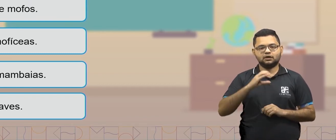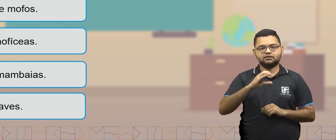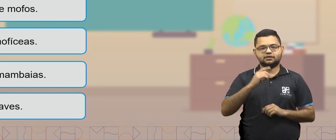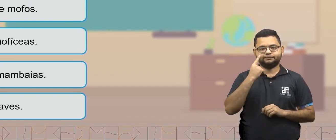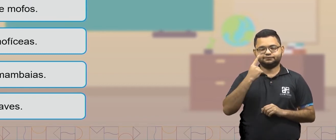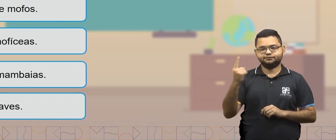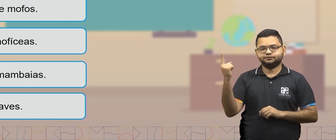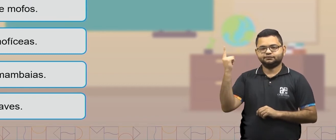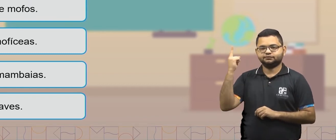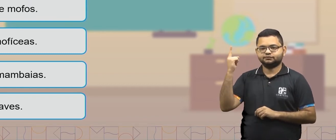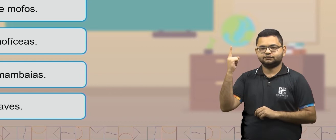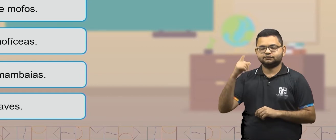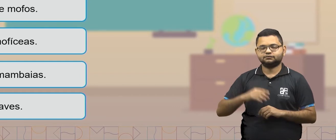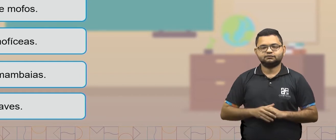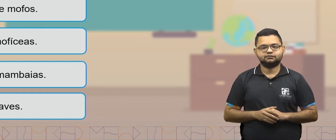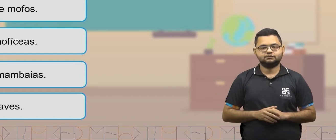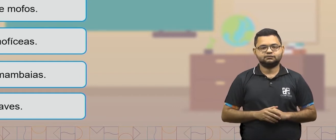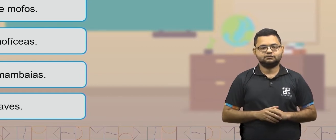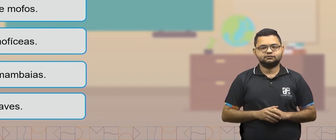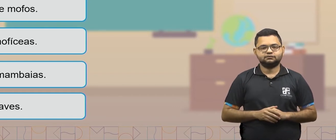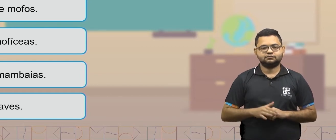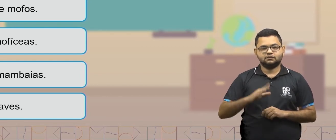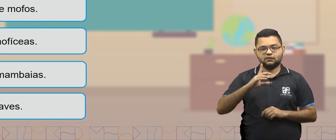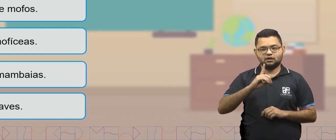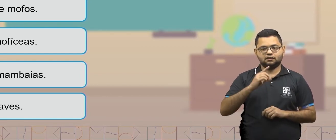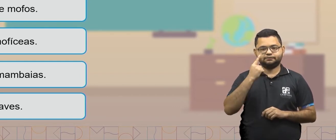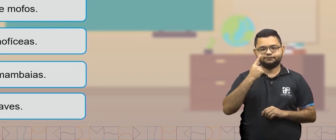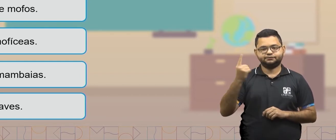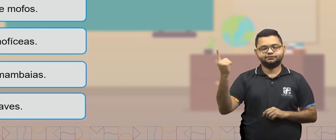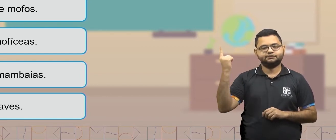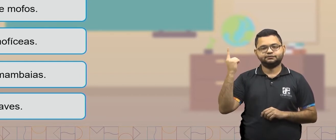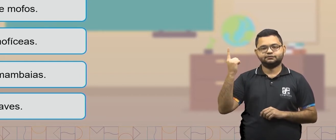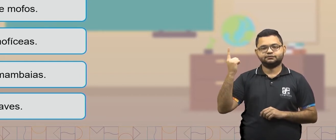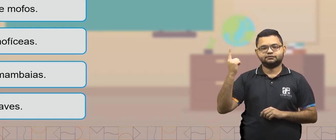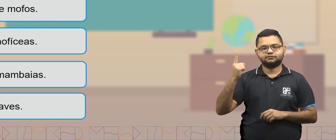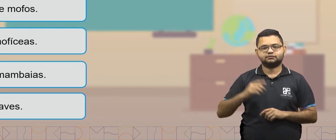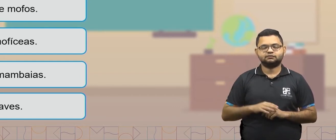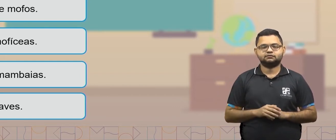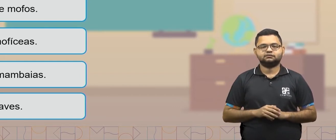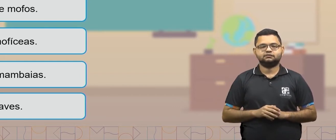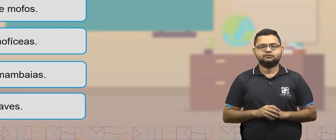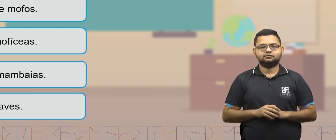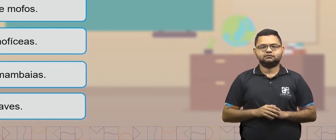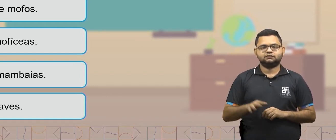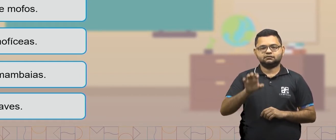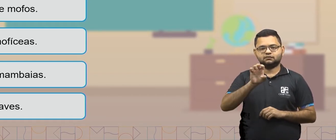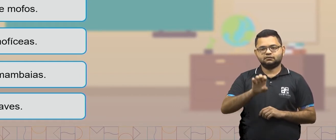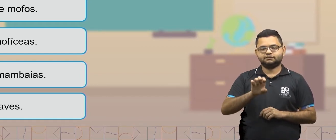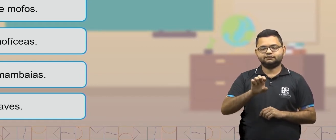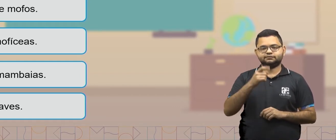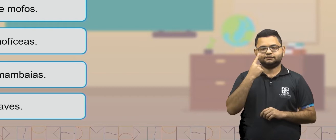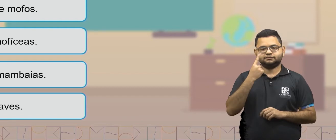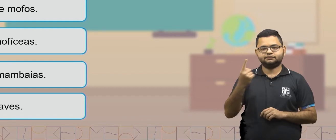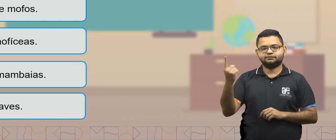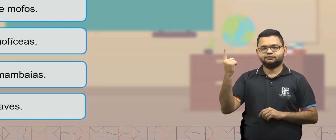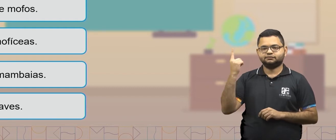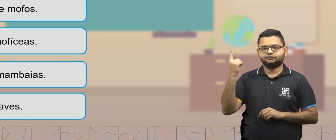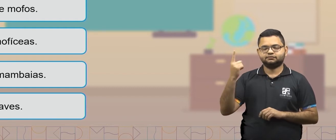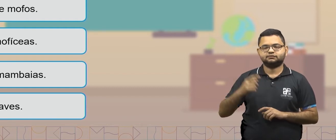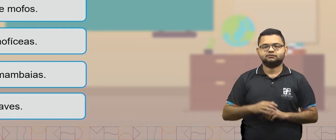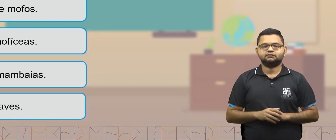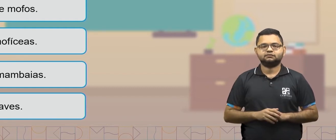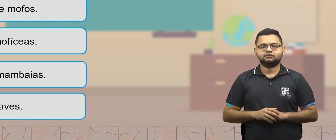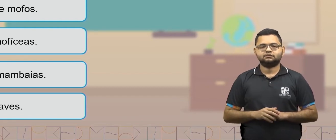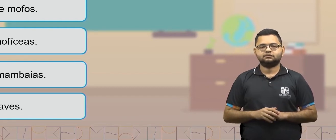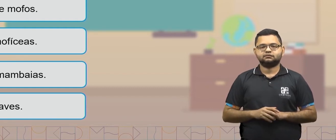Letra C, algas e cianofícias. Letra D, musgos e samambaias. Letra E, vacas